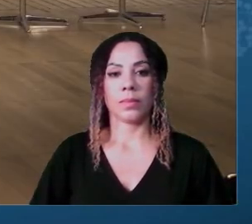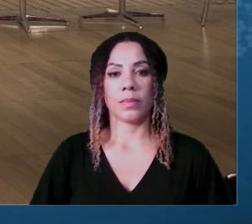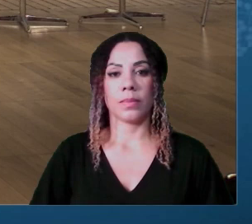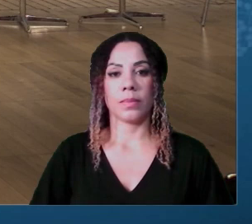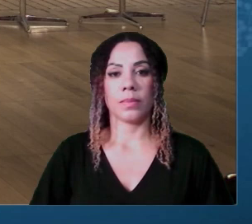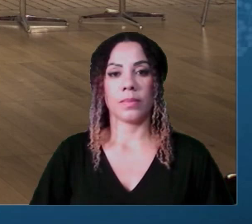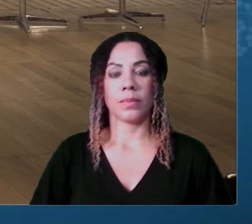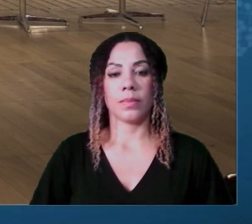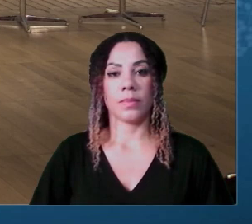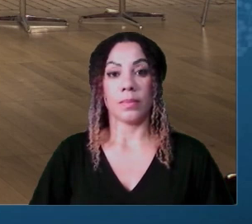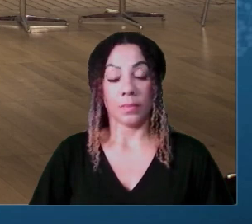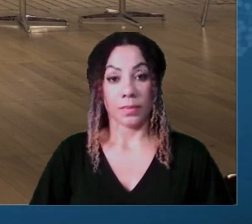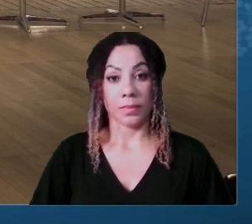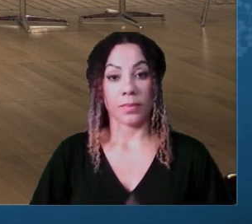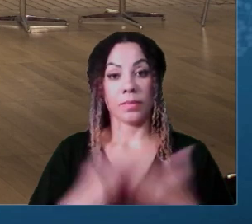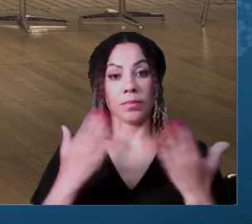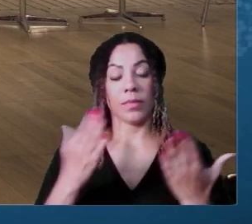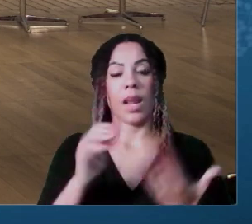Senhora Akira, por favor.